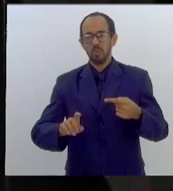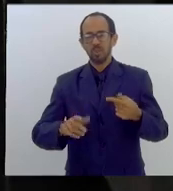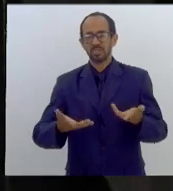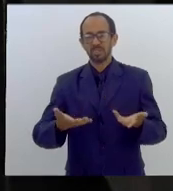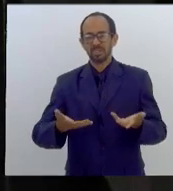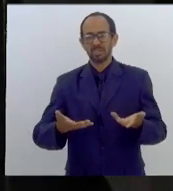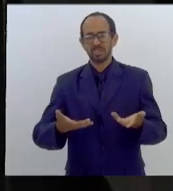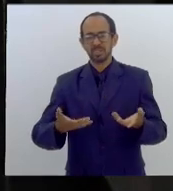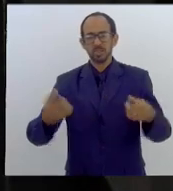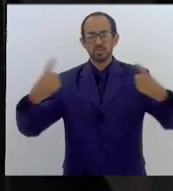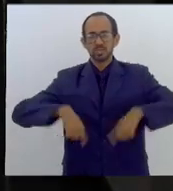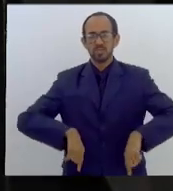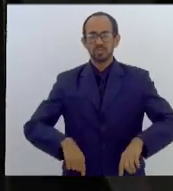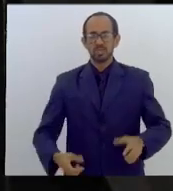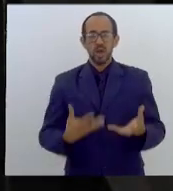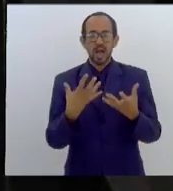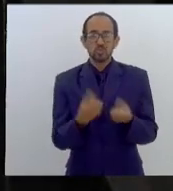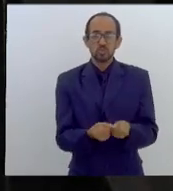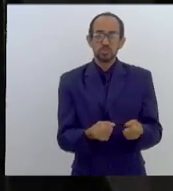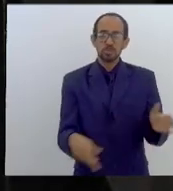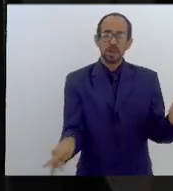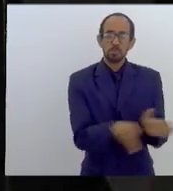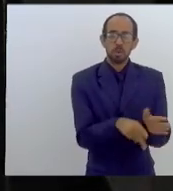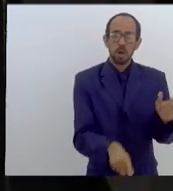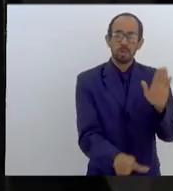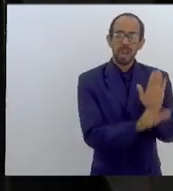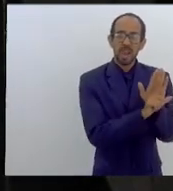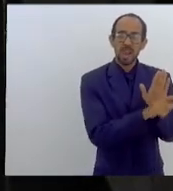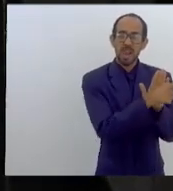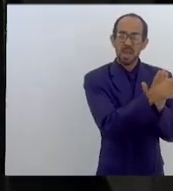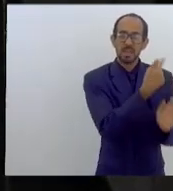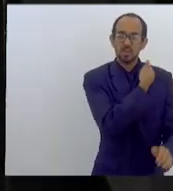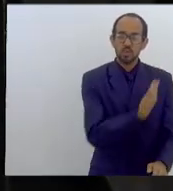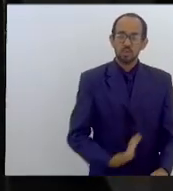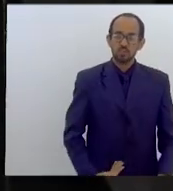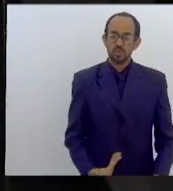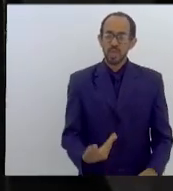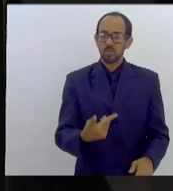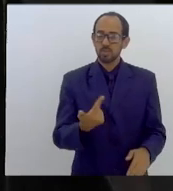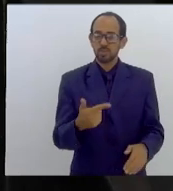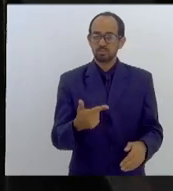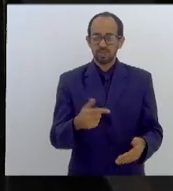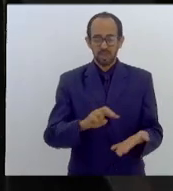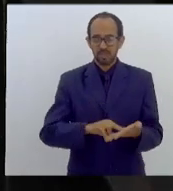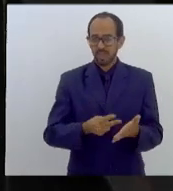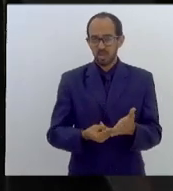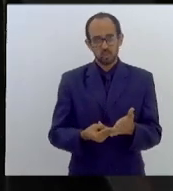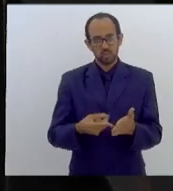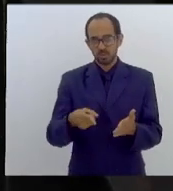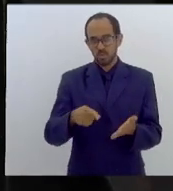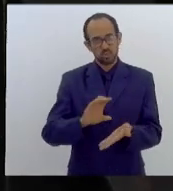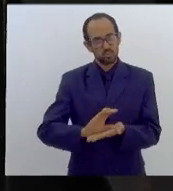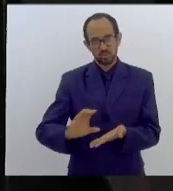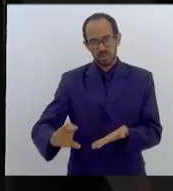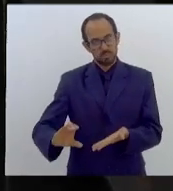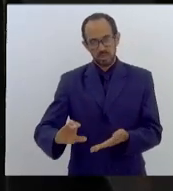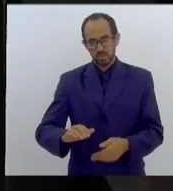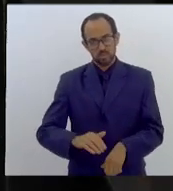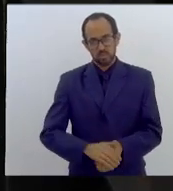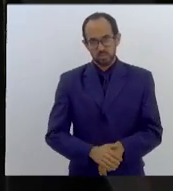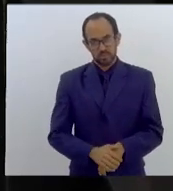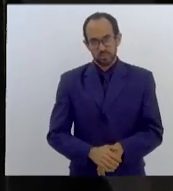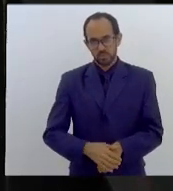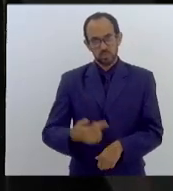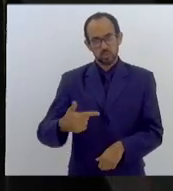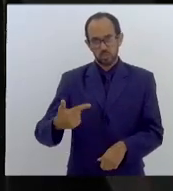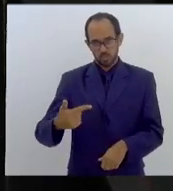alguns deles assumidos em lei pelo governo e que não encontram tradução na peça orçamentária. Em segundo lugar, no campo